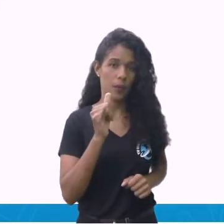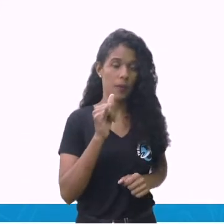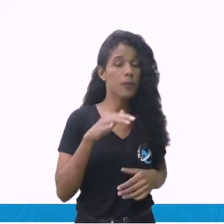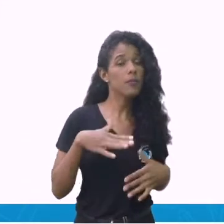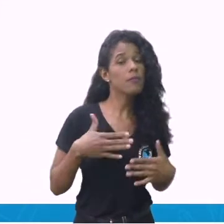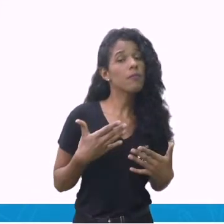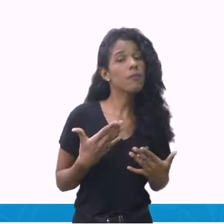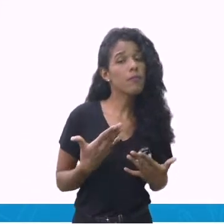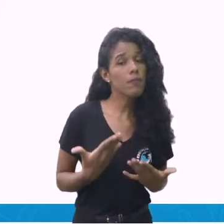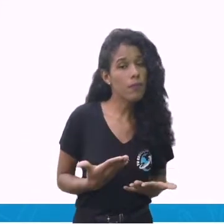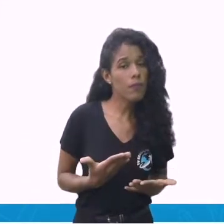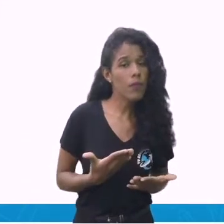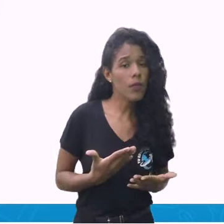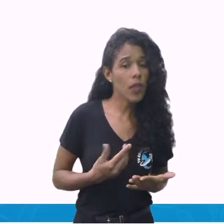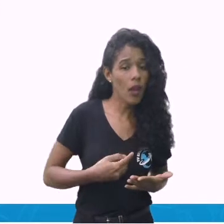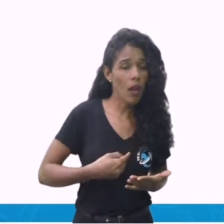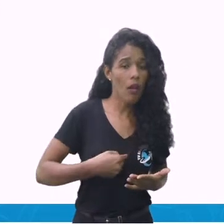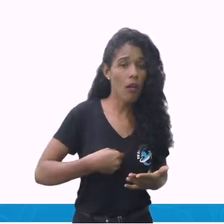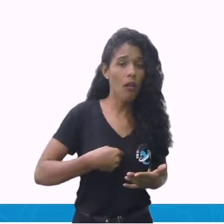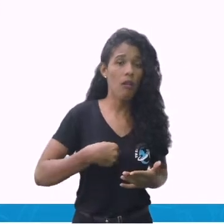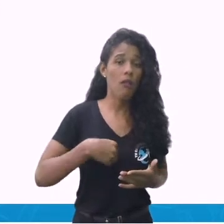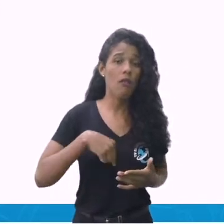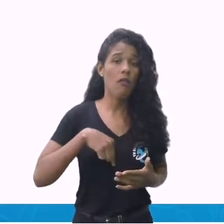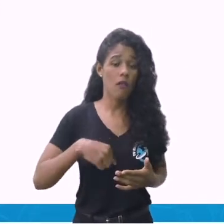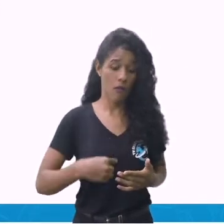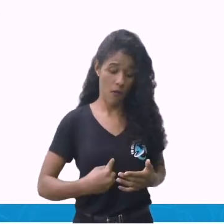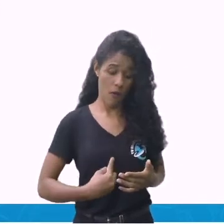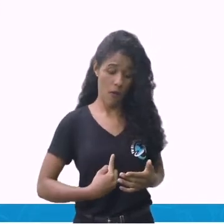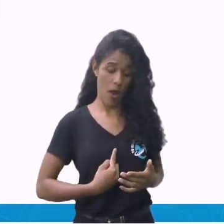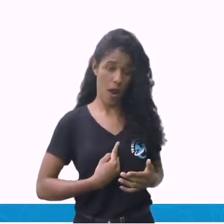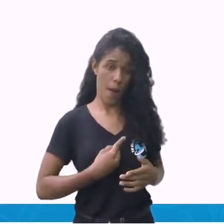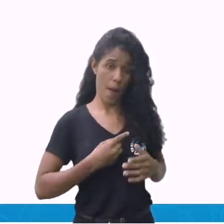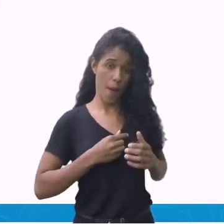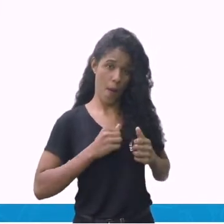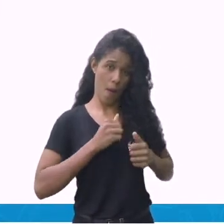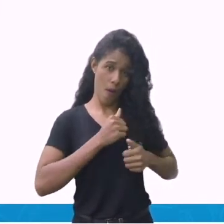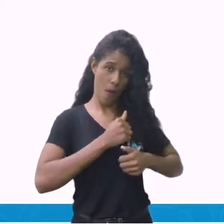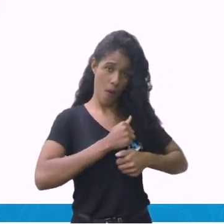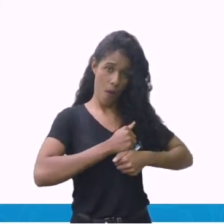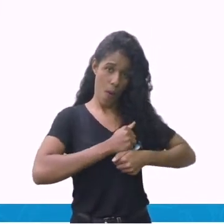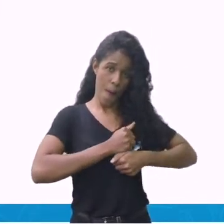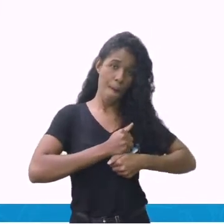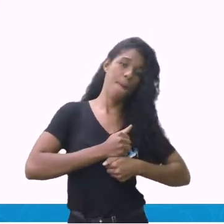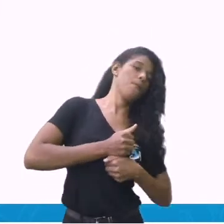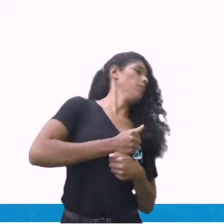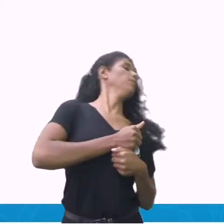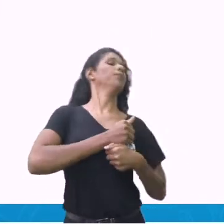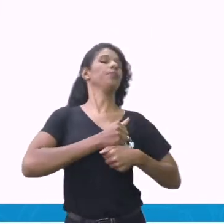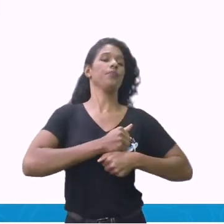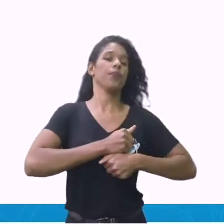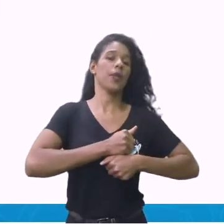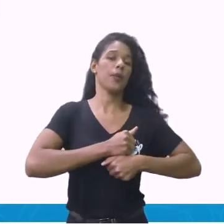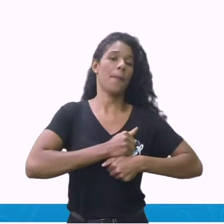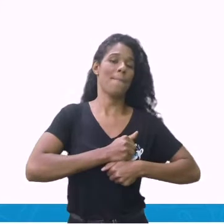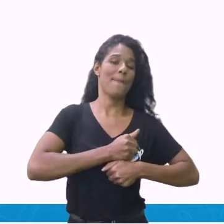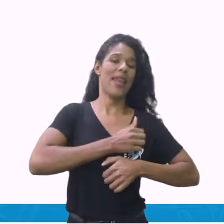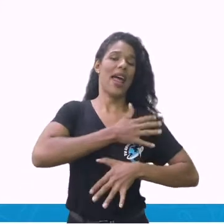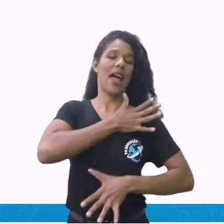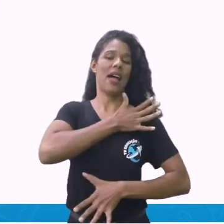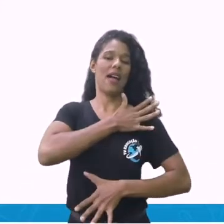nós vamos lá para o sistema cardiovascular. Então, nós temos aí esse nutriente, aí vem